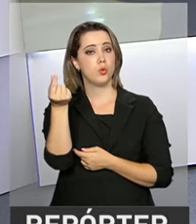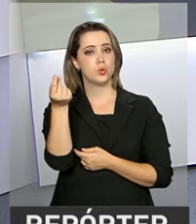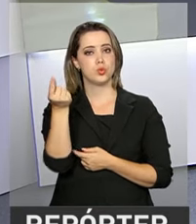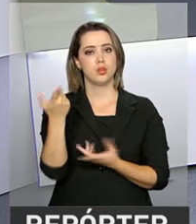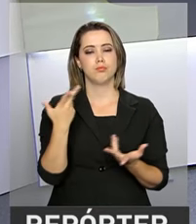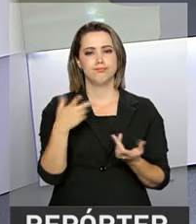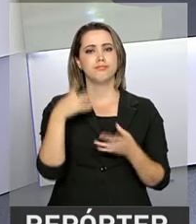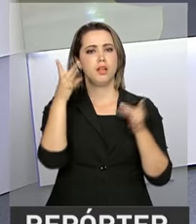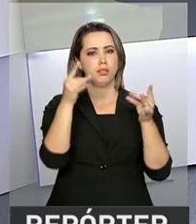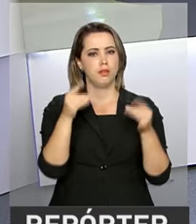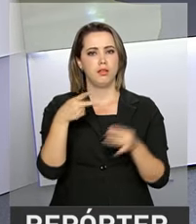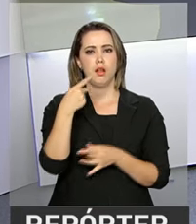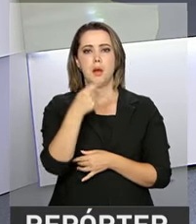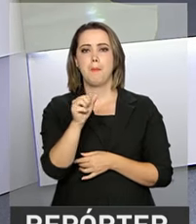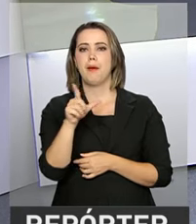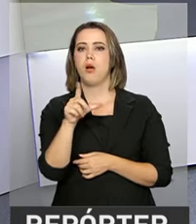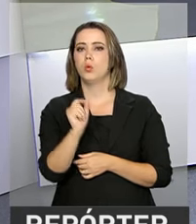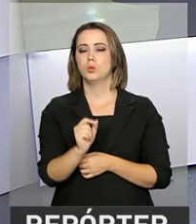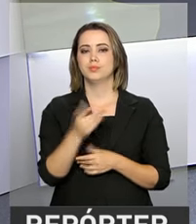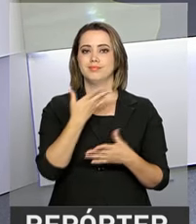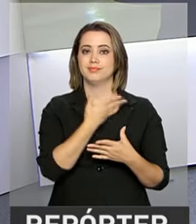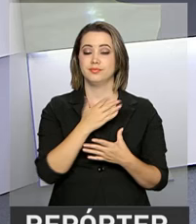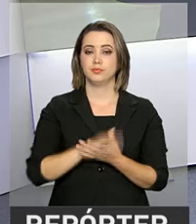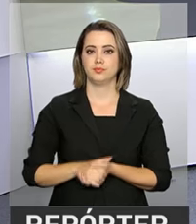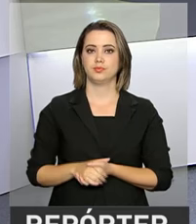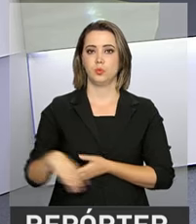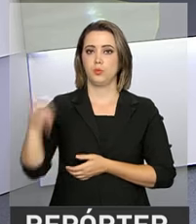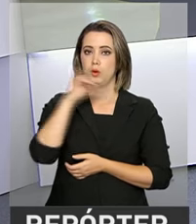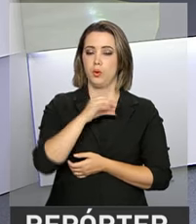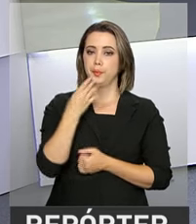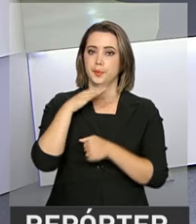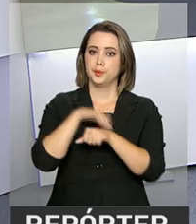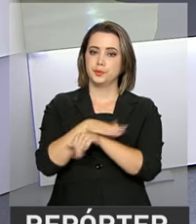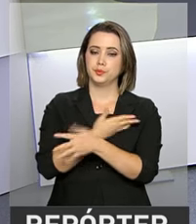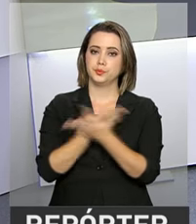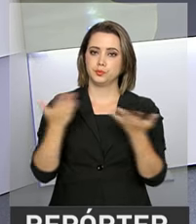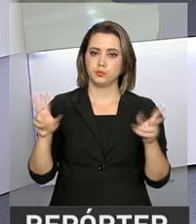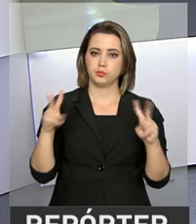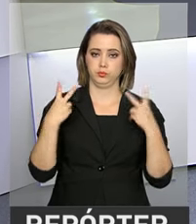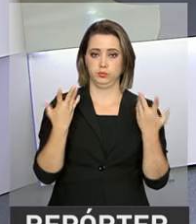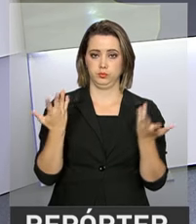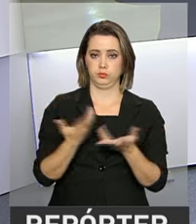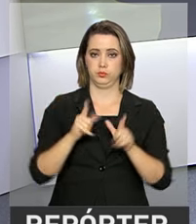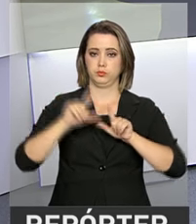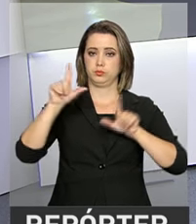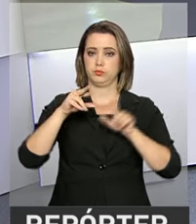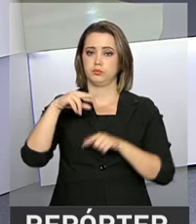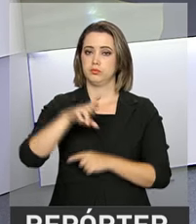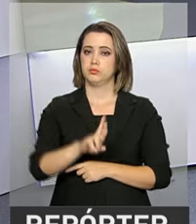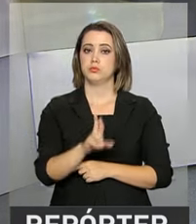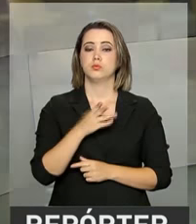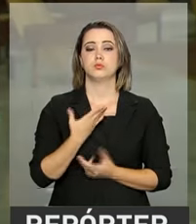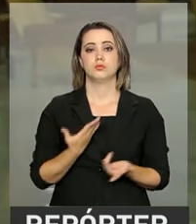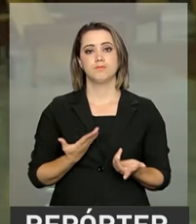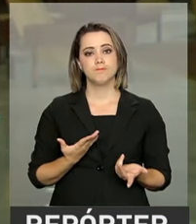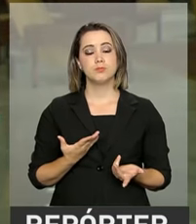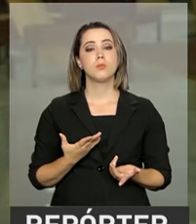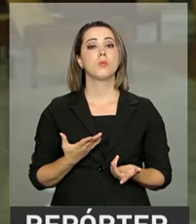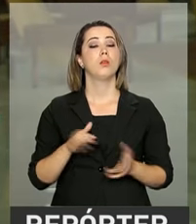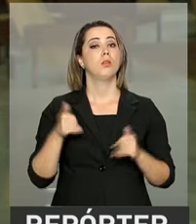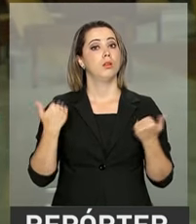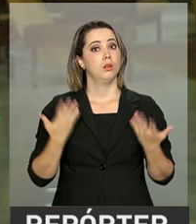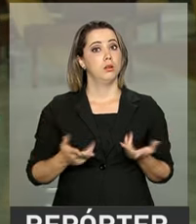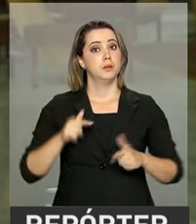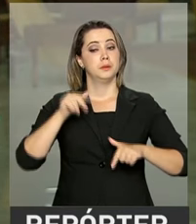La Sálvia. Olá, Paulo, boa noite para você. Olá, Roberto, boa noite a todos que nos assistem na TV NBR. Olha, Roberto, o